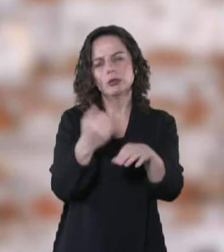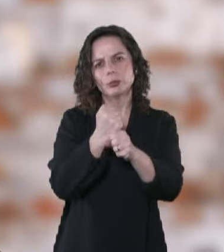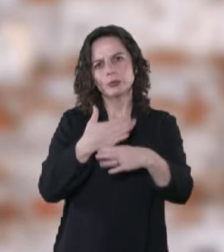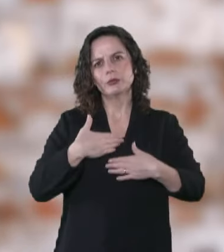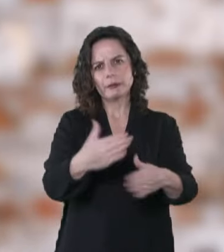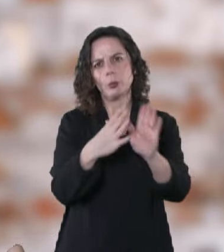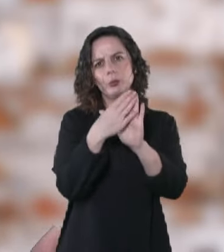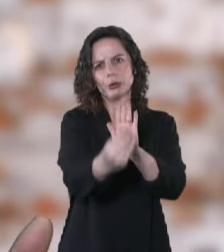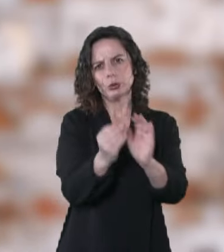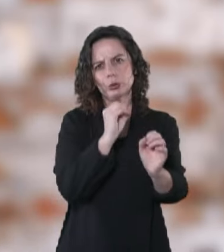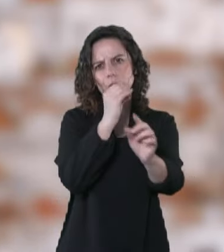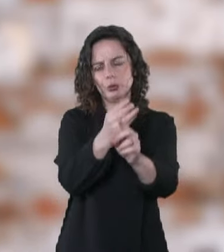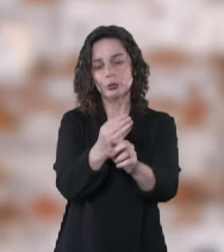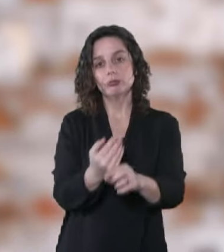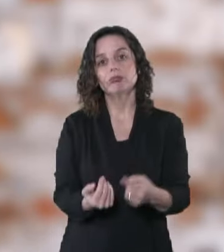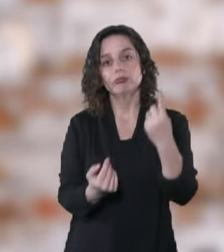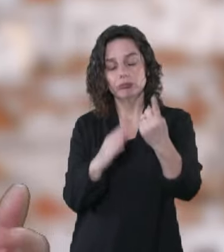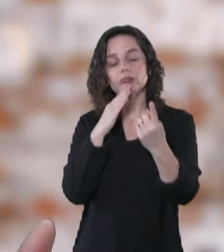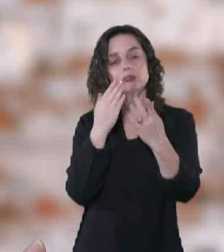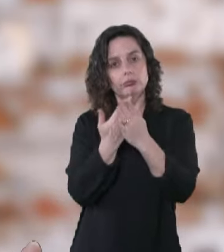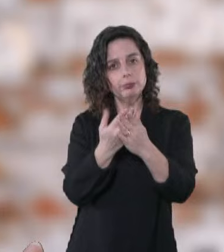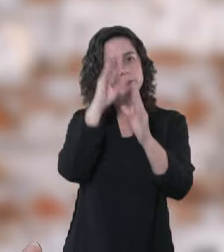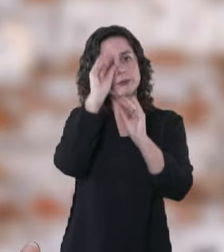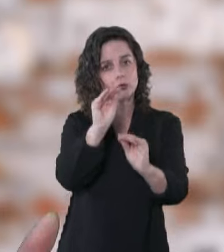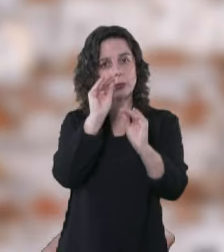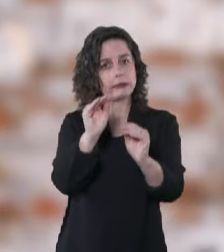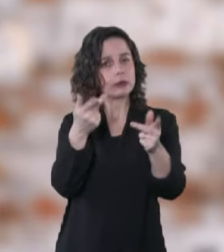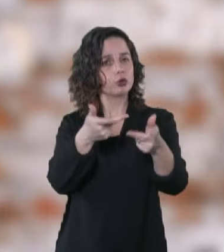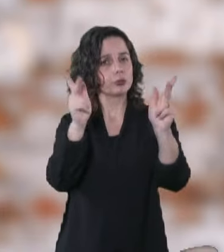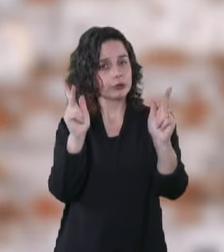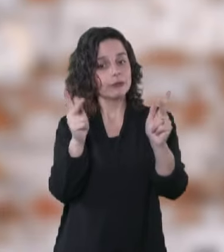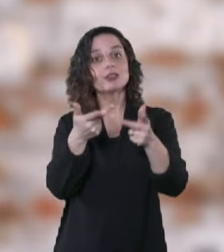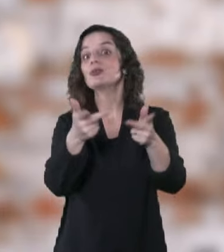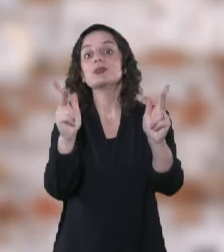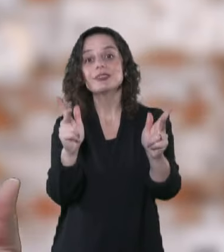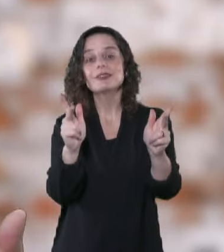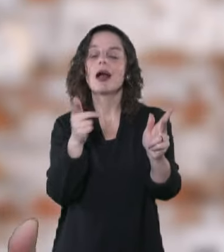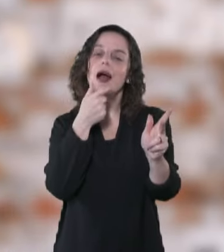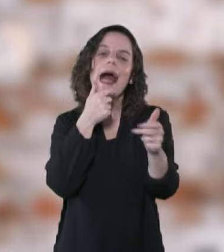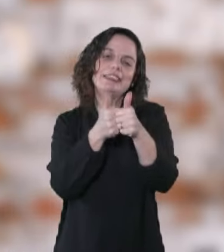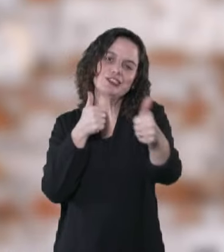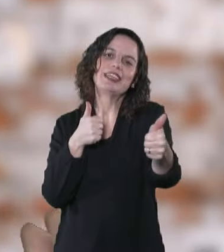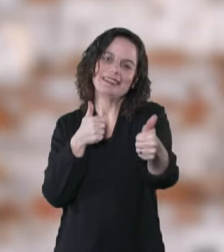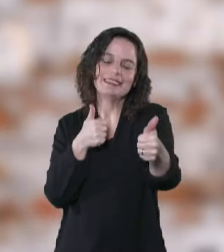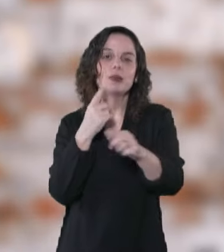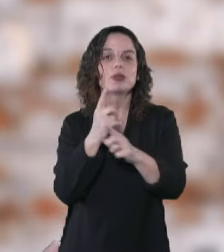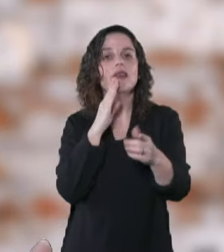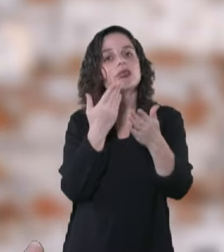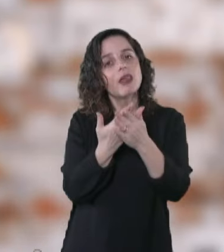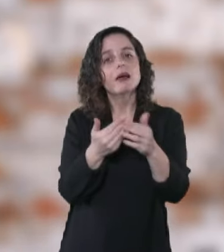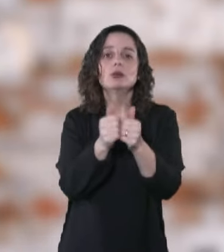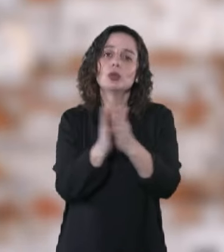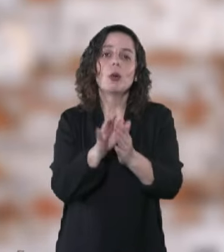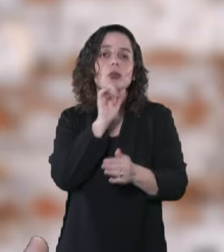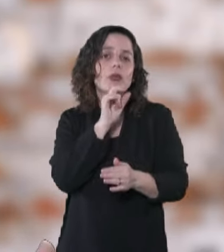um deles obriga precisamente à disponibilização de formação, e essa formação tem que ser disponibilizada à distância, precisamente para permitir que todos tenham as